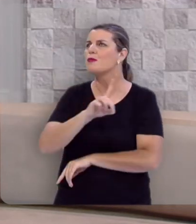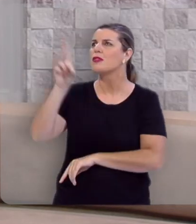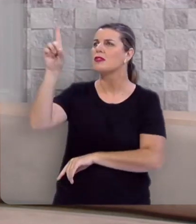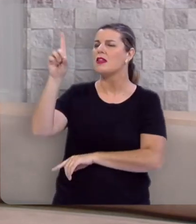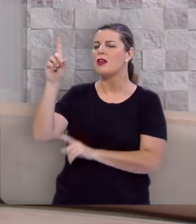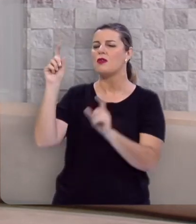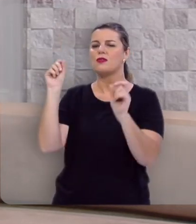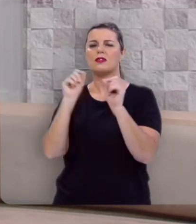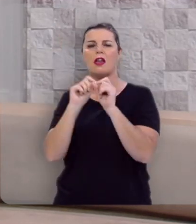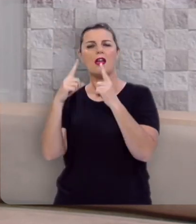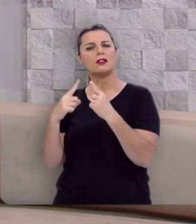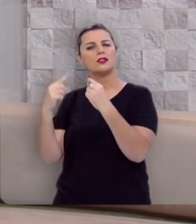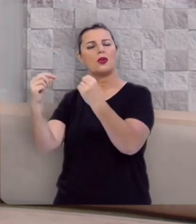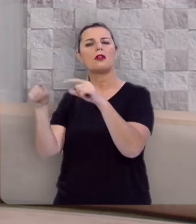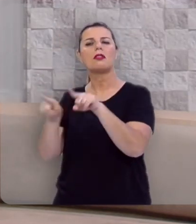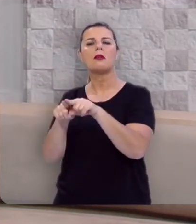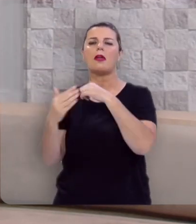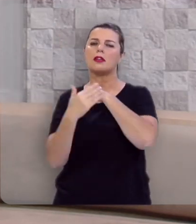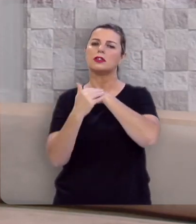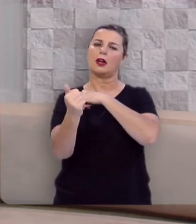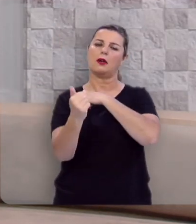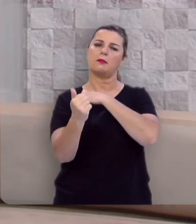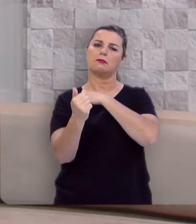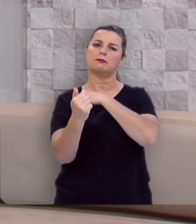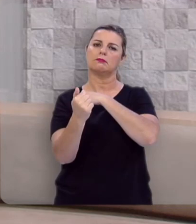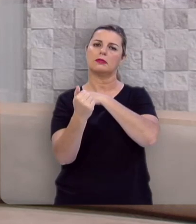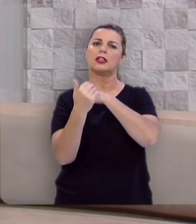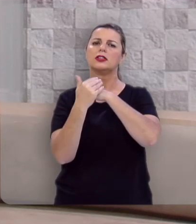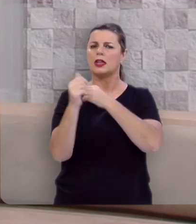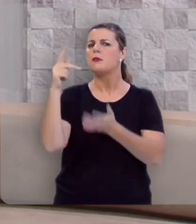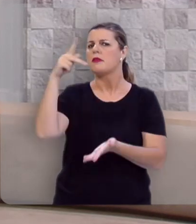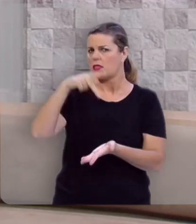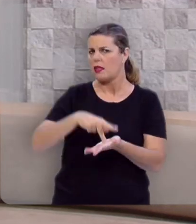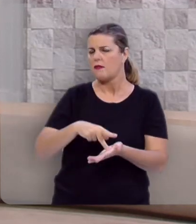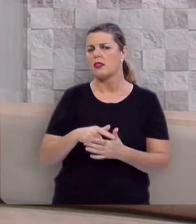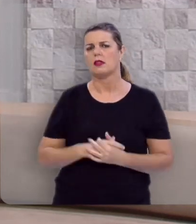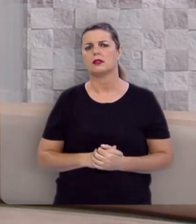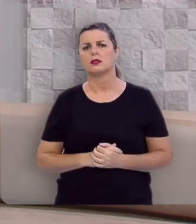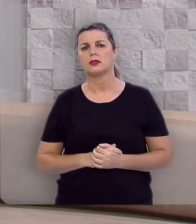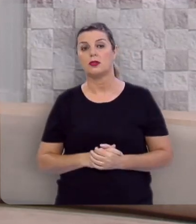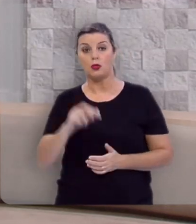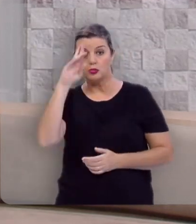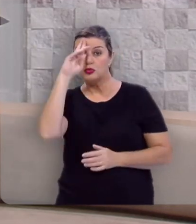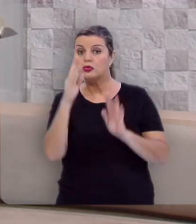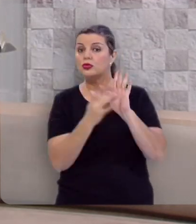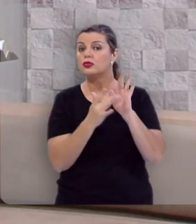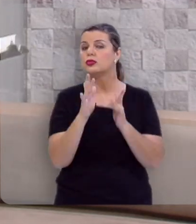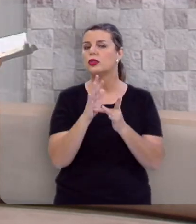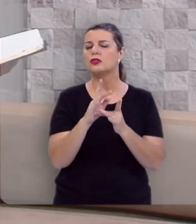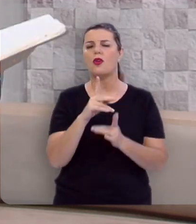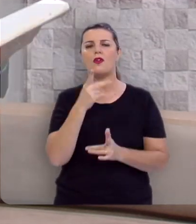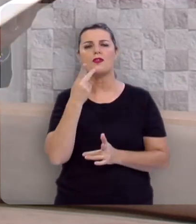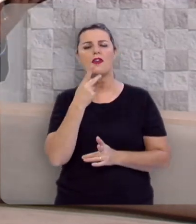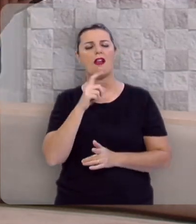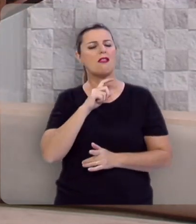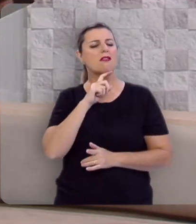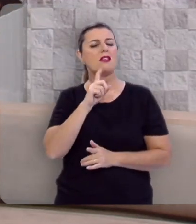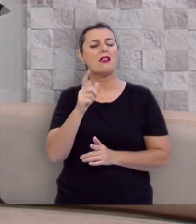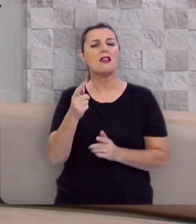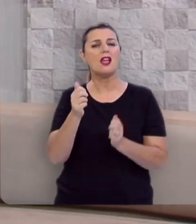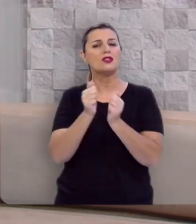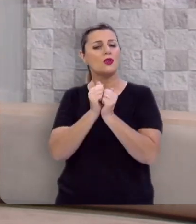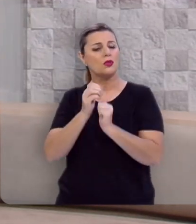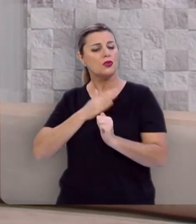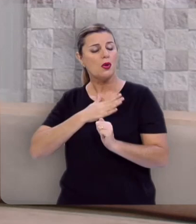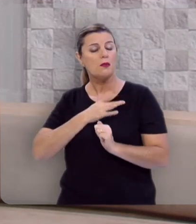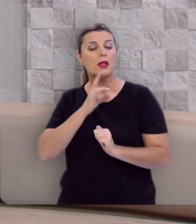que predestina é o Deus que chama, e chama eficazmente. O Senhor Jesus Cristo disse: ninguém pode vir a mim